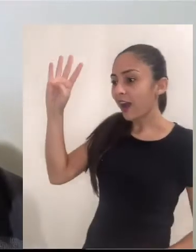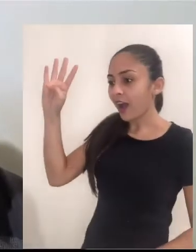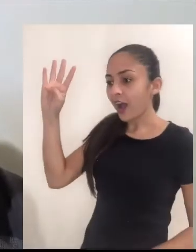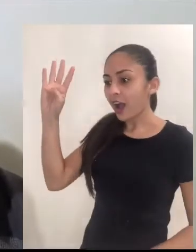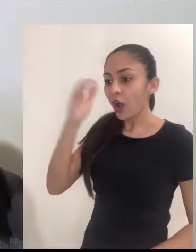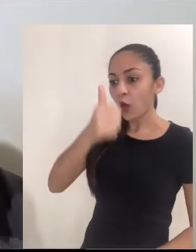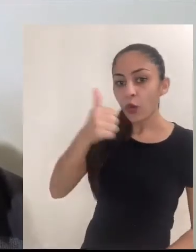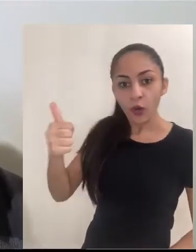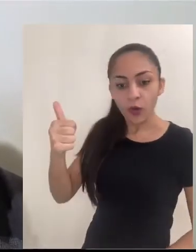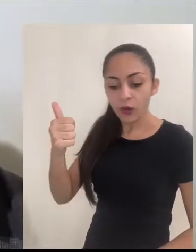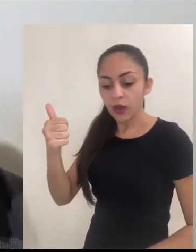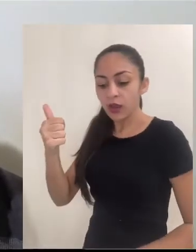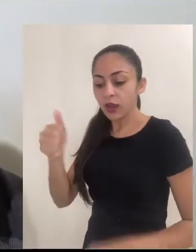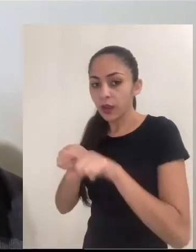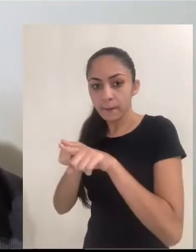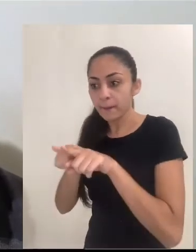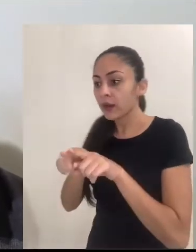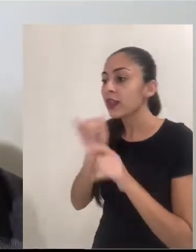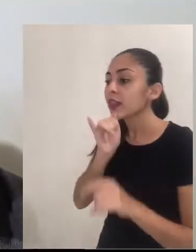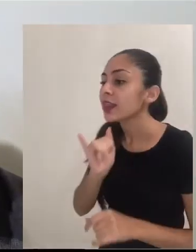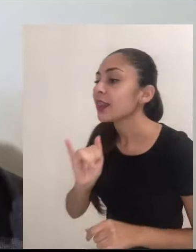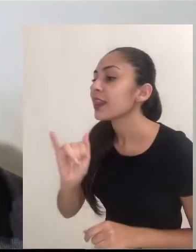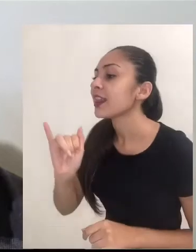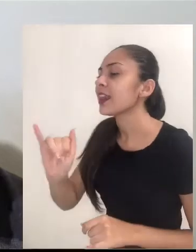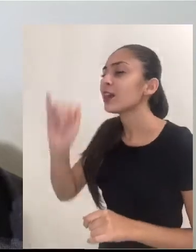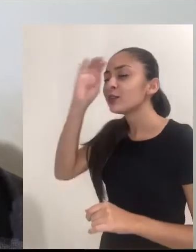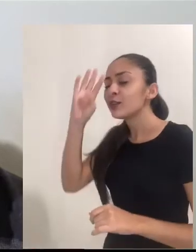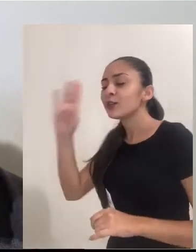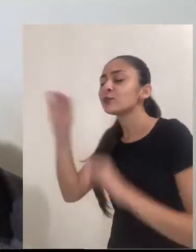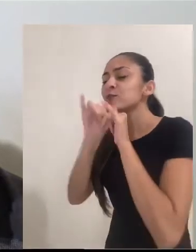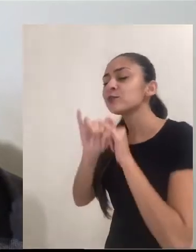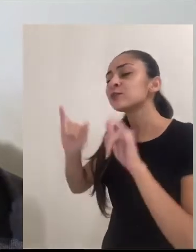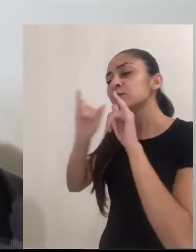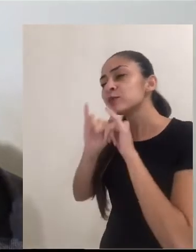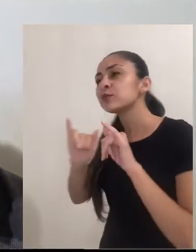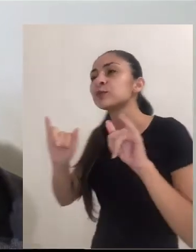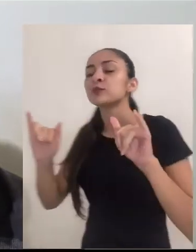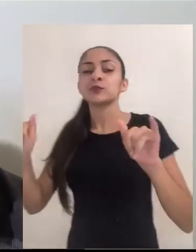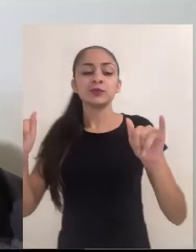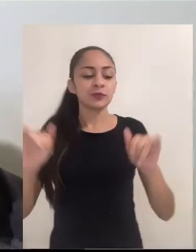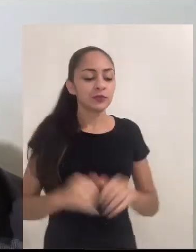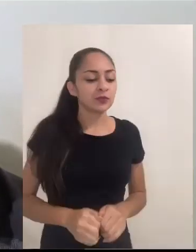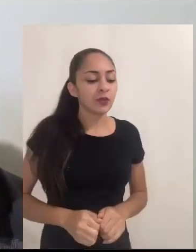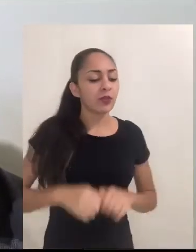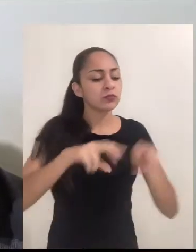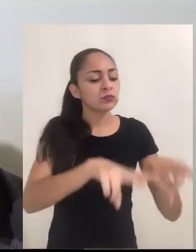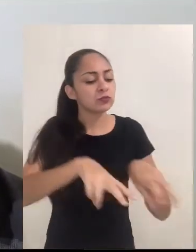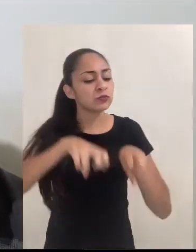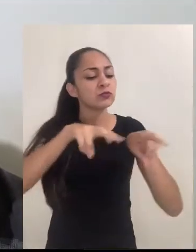disse: Rogo-vos, ouvis este sonho que tive. Atávamos feixes no campo, e eis que o meu feixe